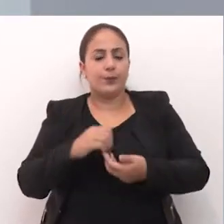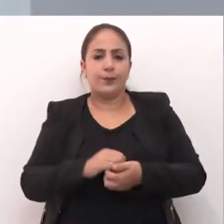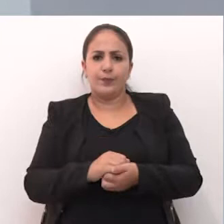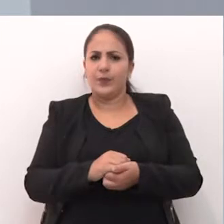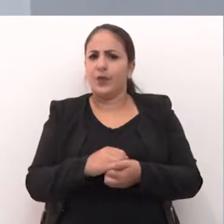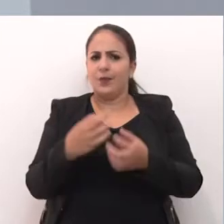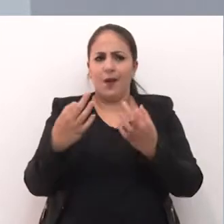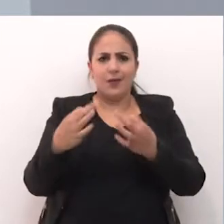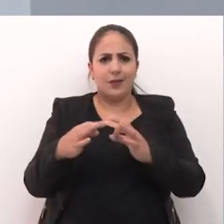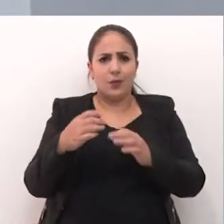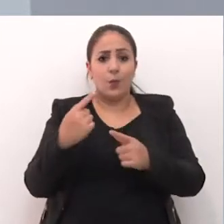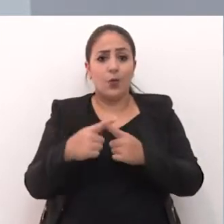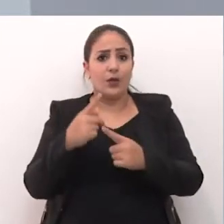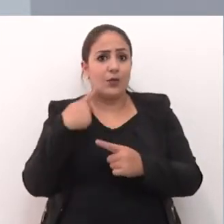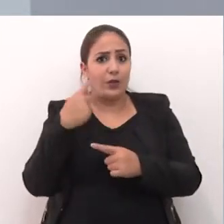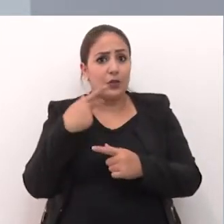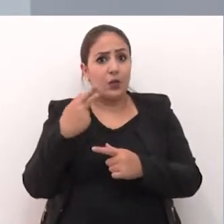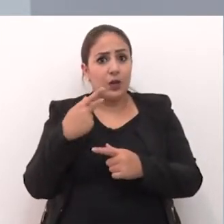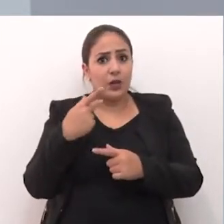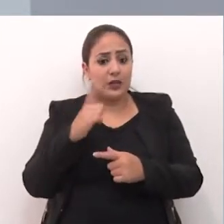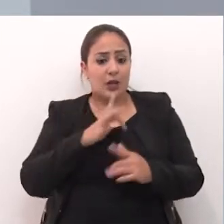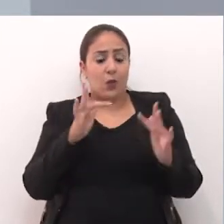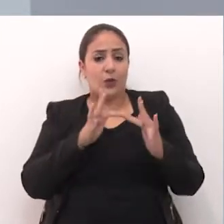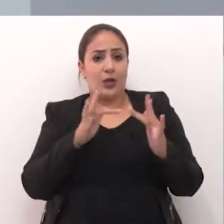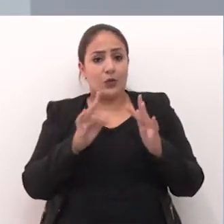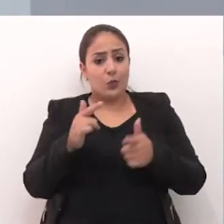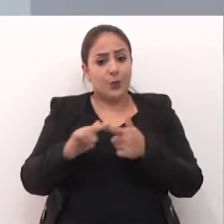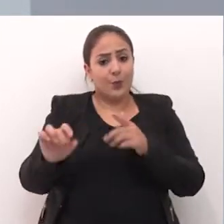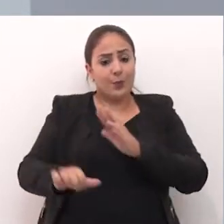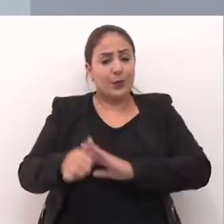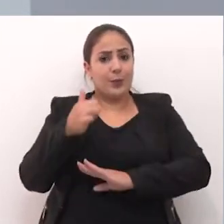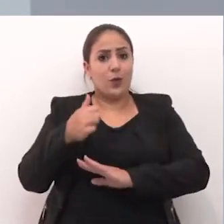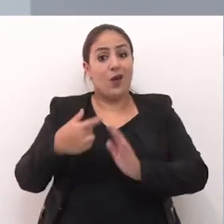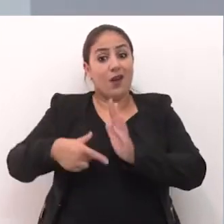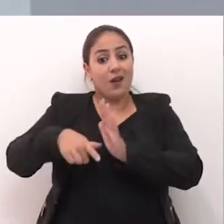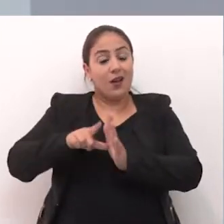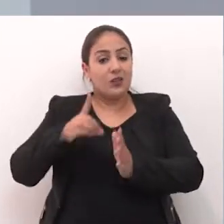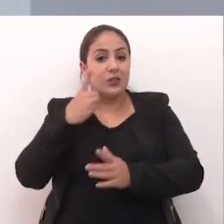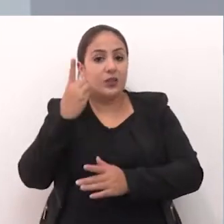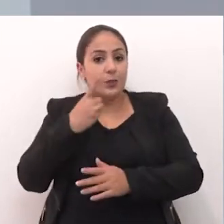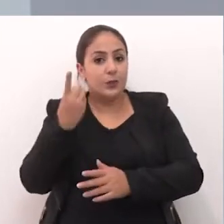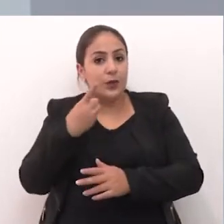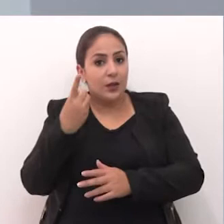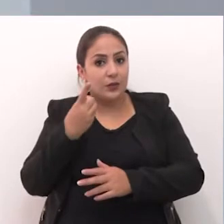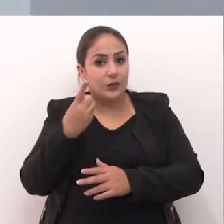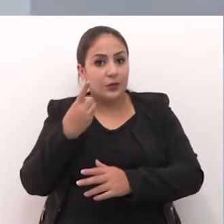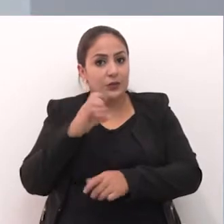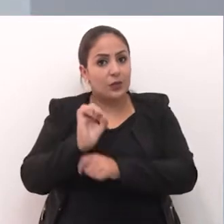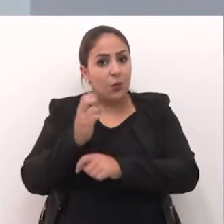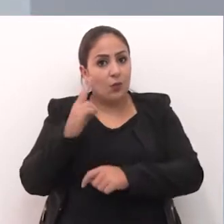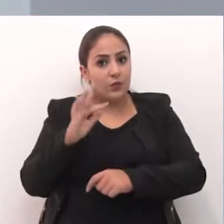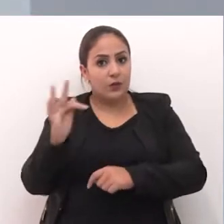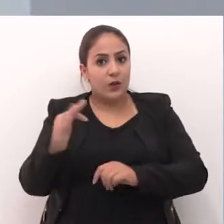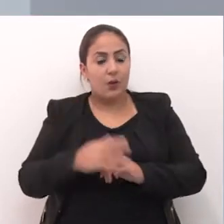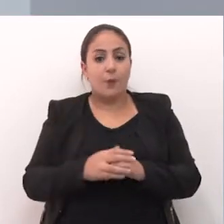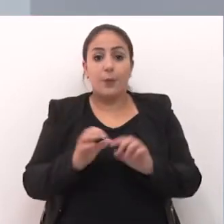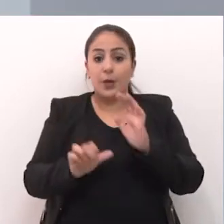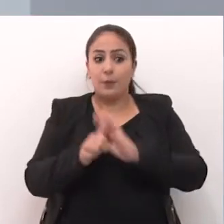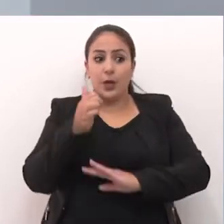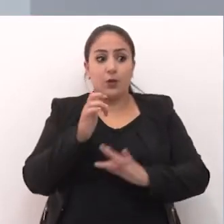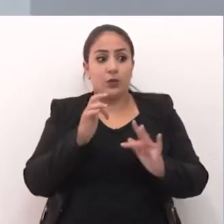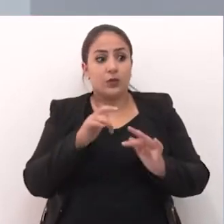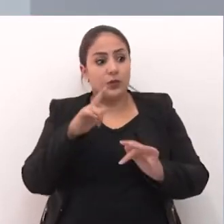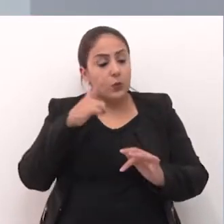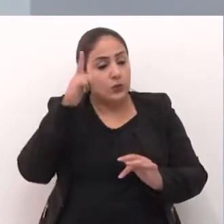os vereadores, aqueles que vivem os problemas primeiramente antes dos deputados estaduais e federais, são aqueles que deveriam ter as condições jurídicas para resolverem essas demandas